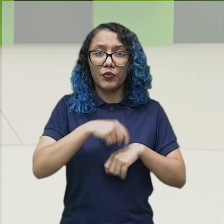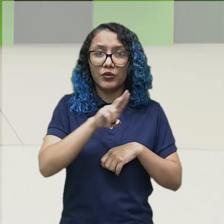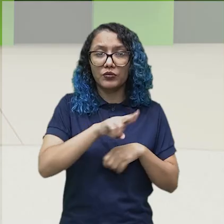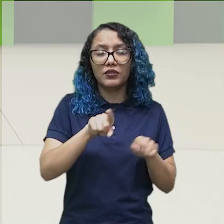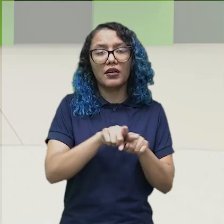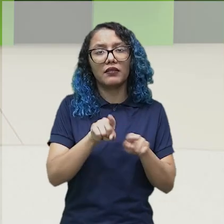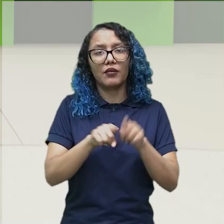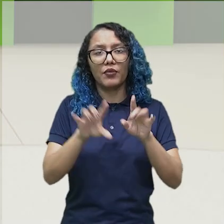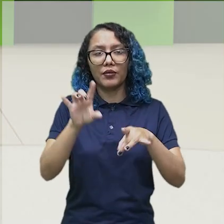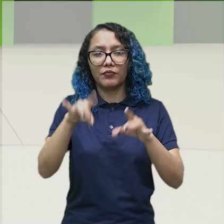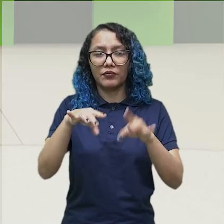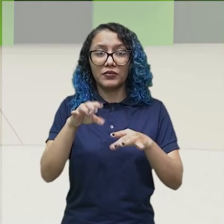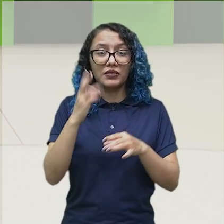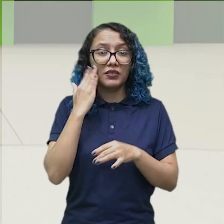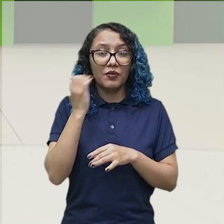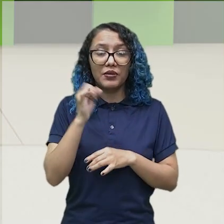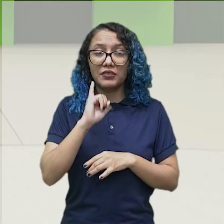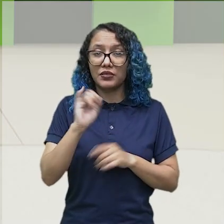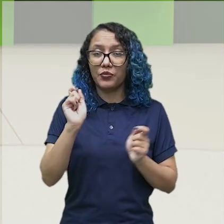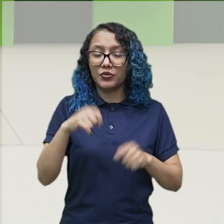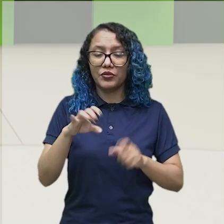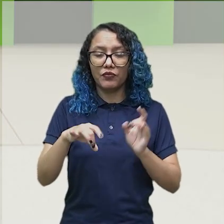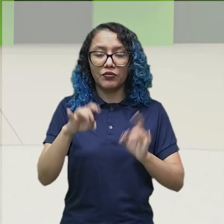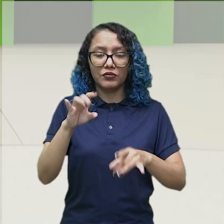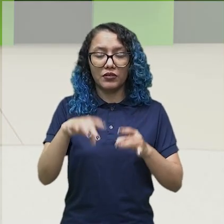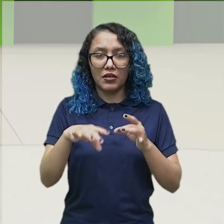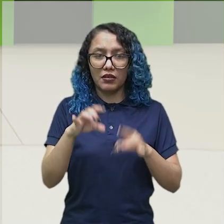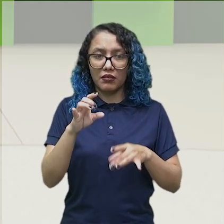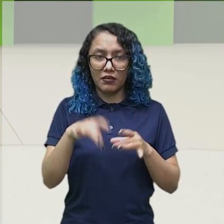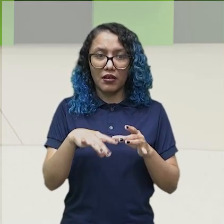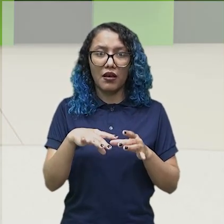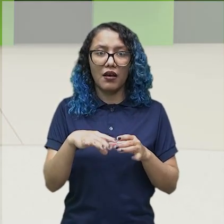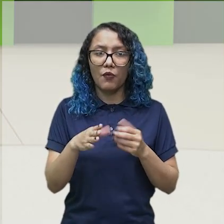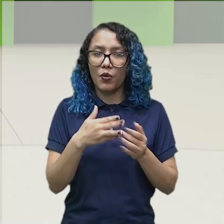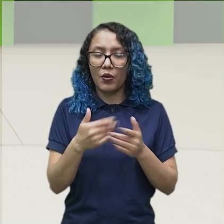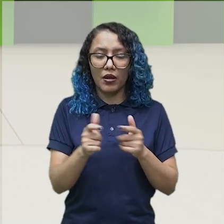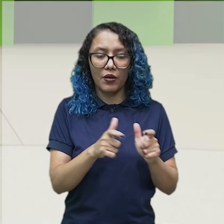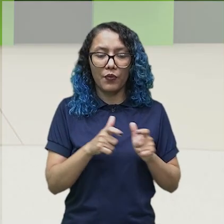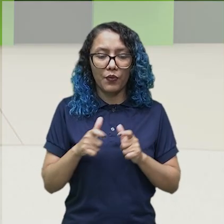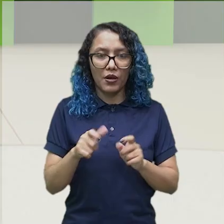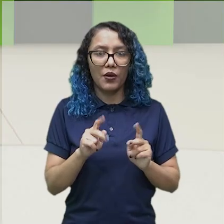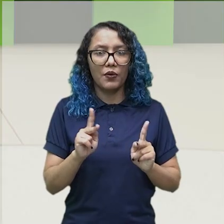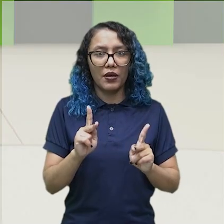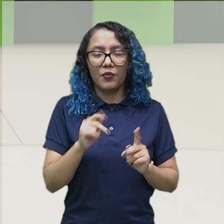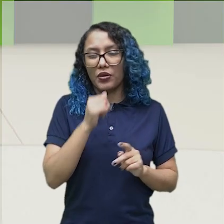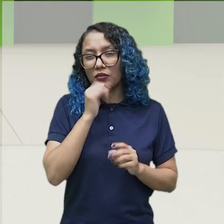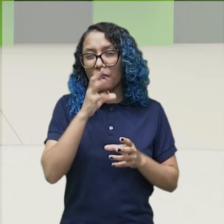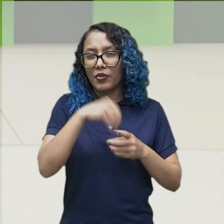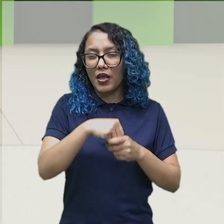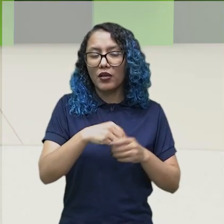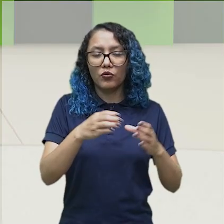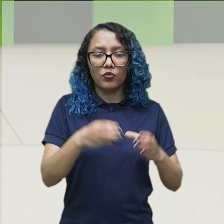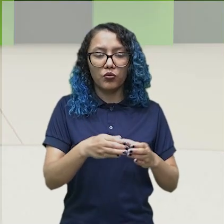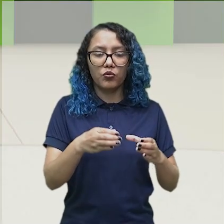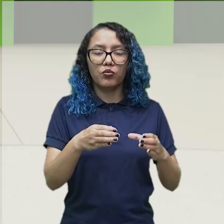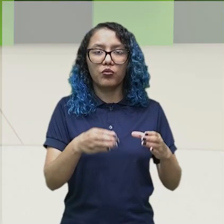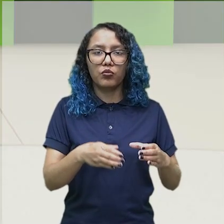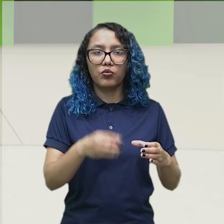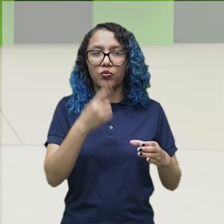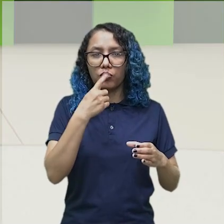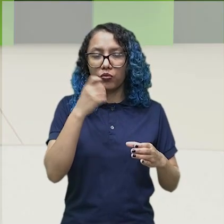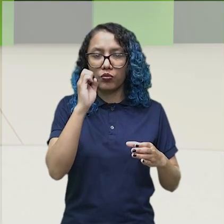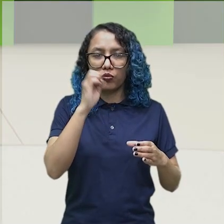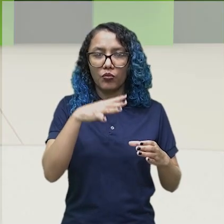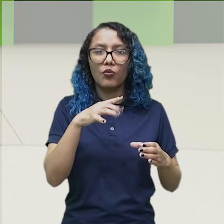tá? De saber se eu posso ou não descartar esse tipo de resíduo em qualquer lugar, né, no lixo comum, por exemplo.